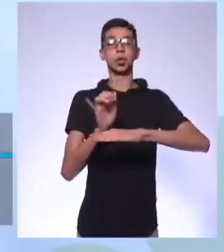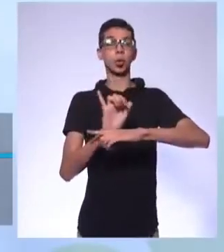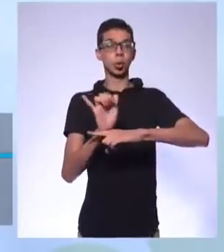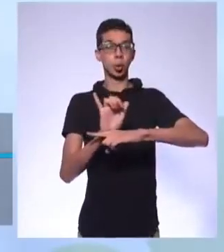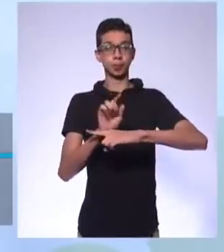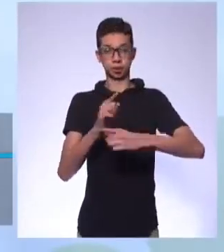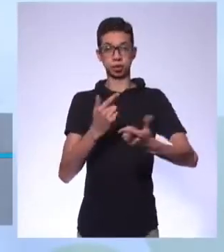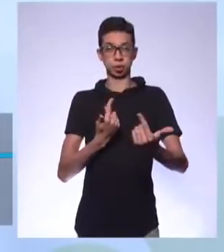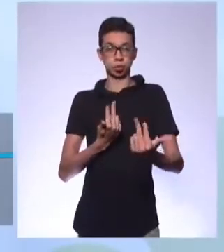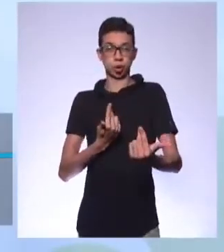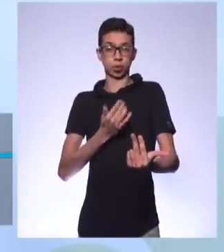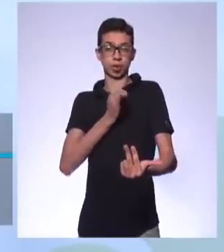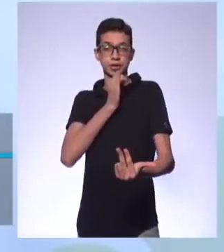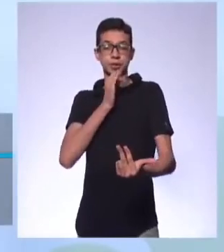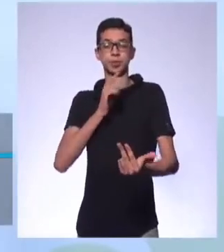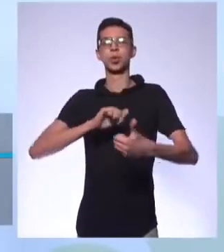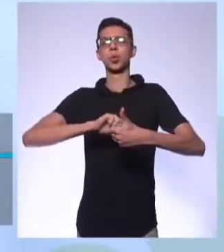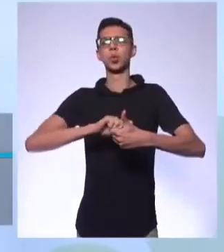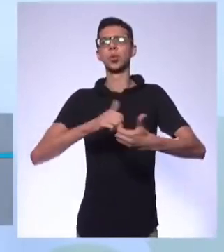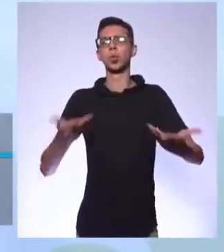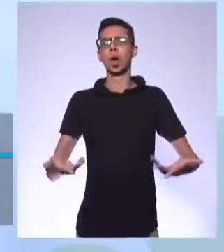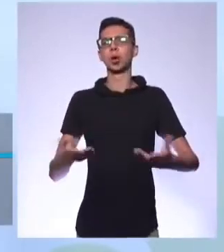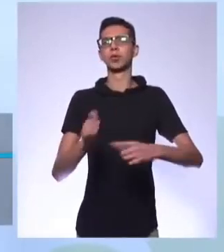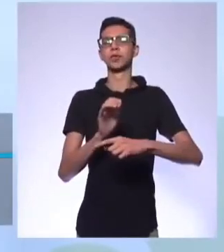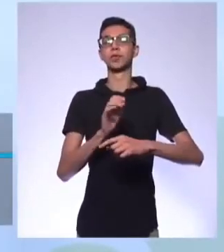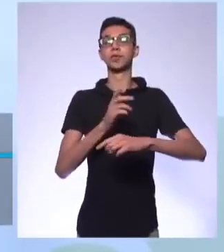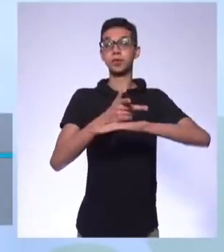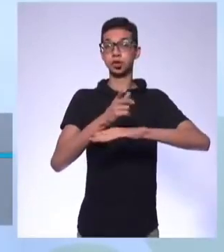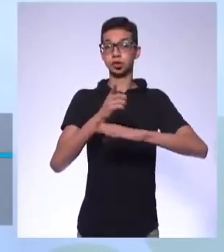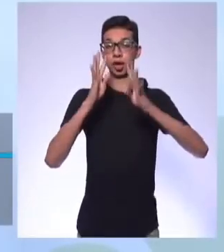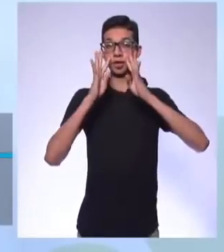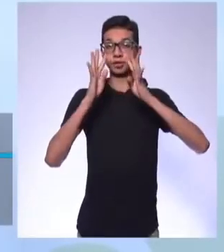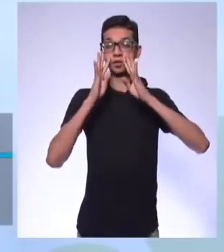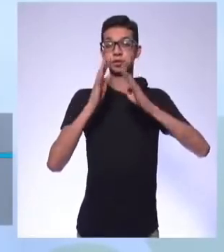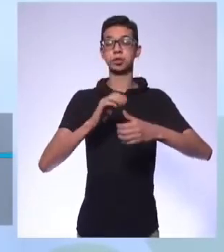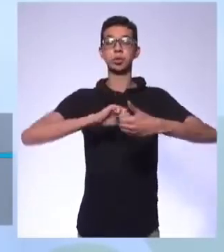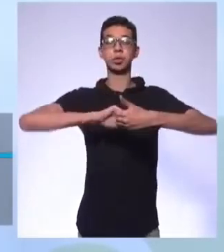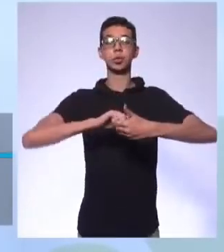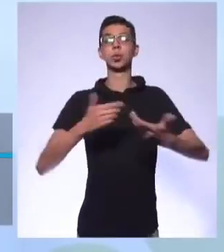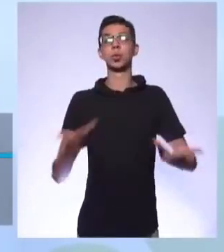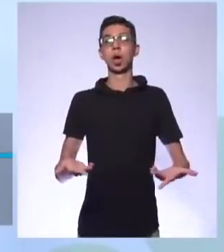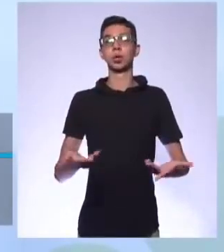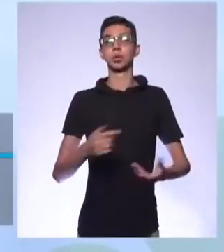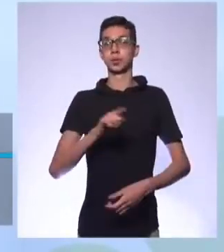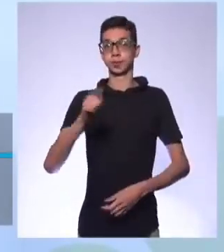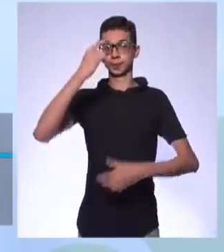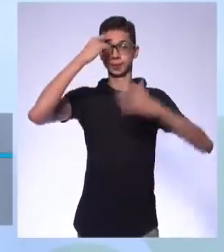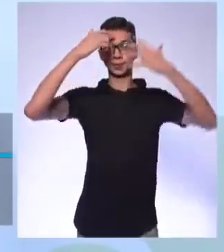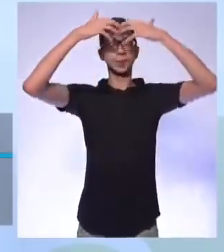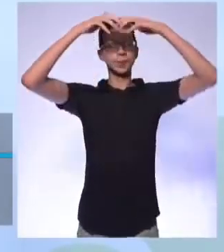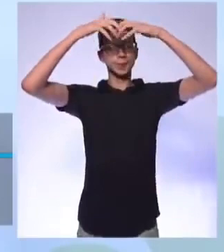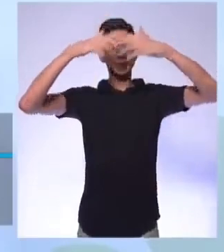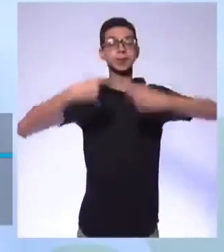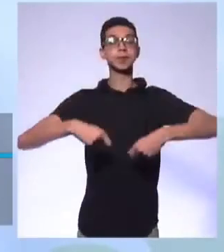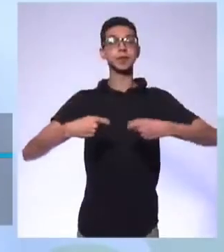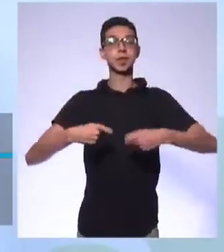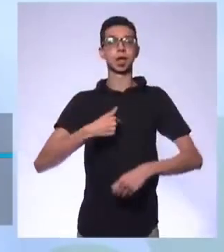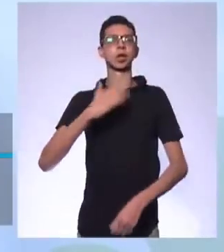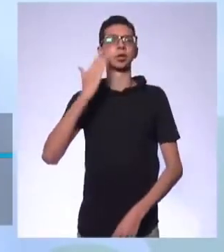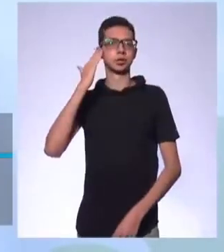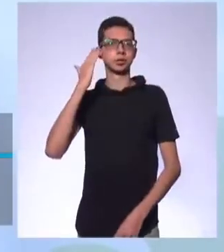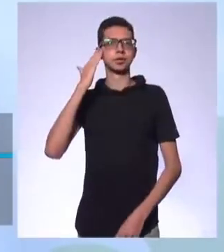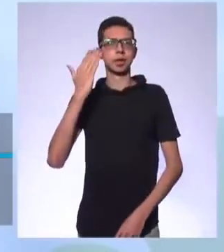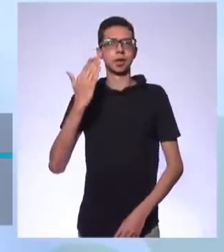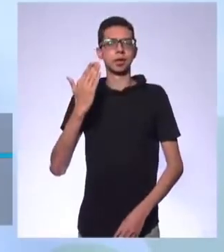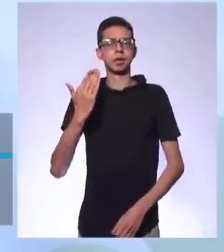mim, e qual a qualidade desses vídeos que você assiste. Então, é isso que a gente precisa parar para pensar. Eu sei, é uma aula de resenha, mas a gente precisa trazer